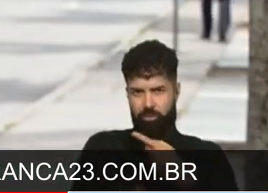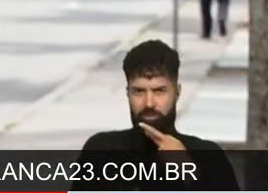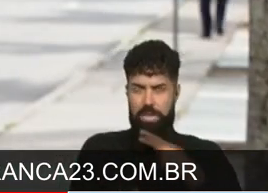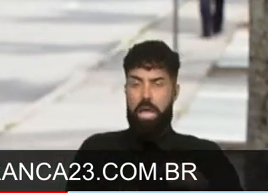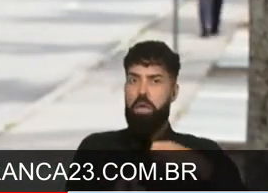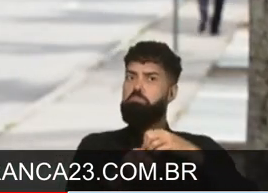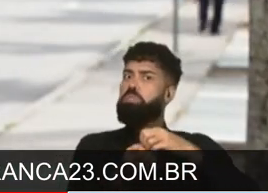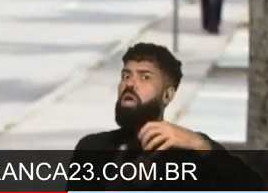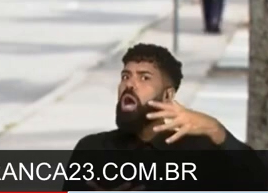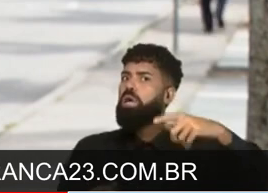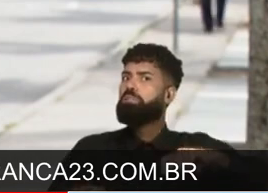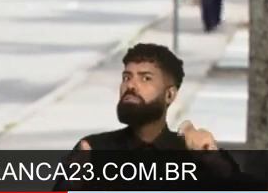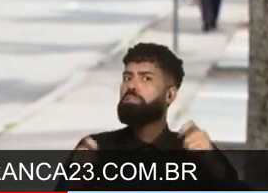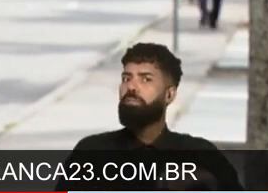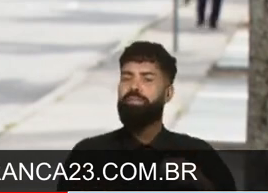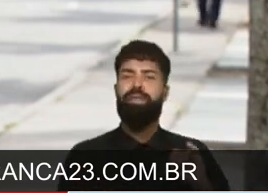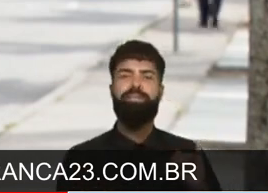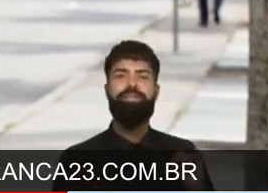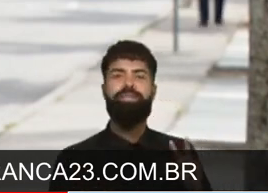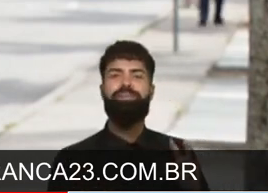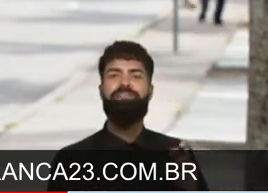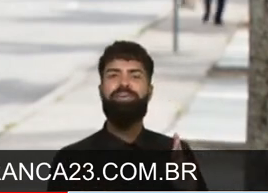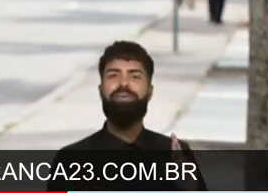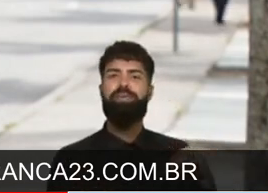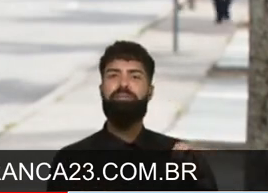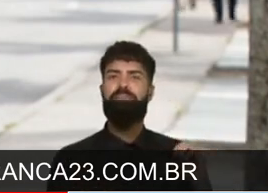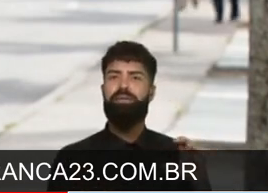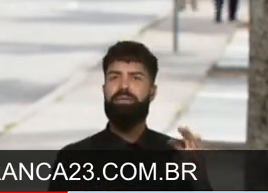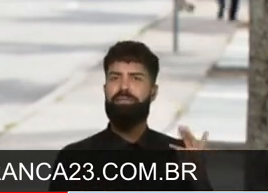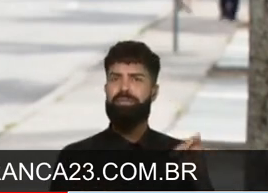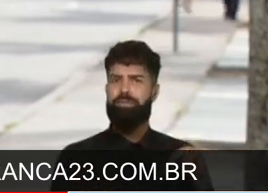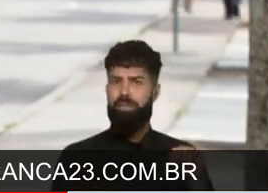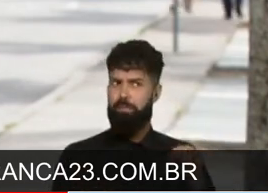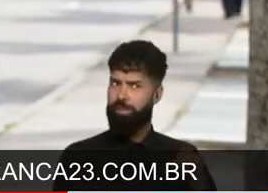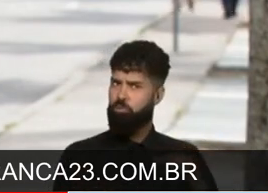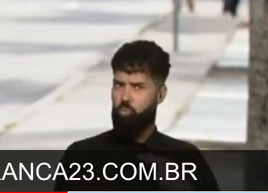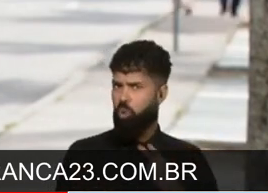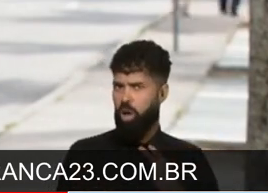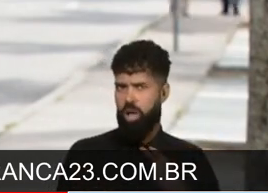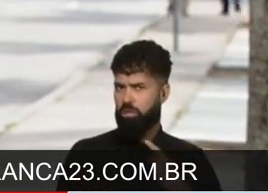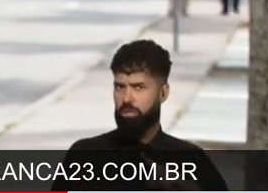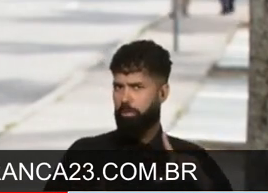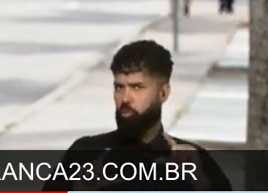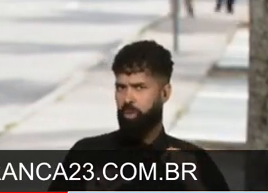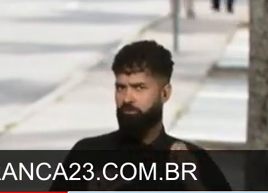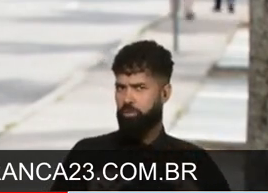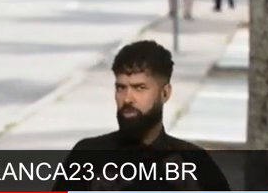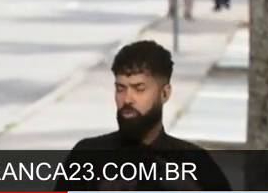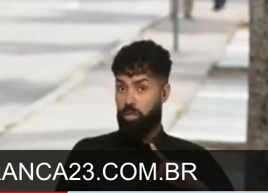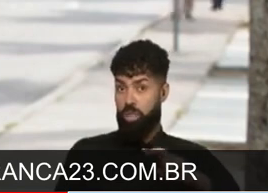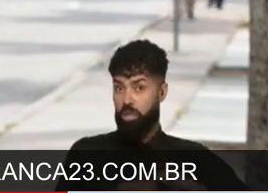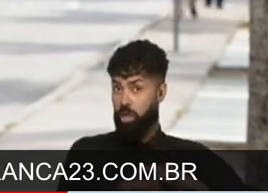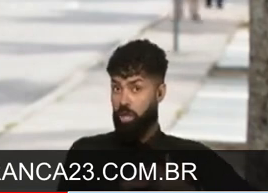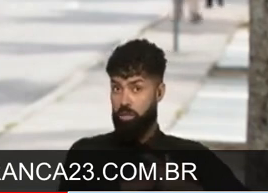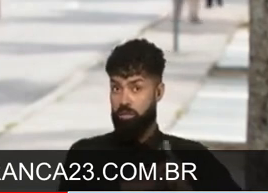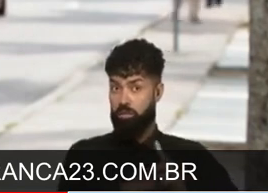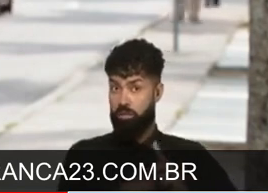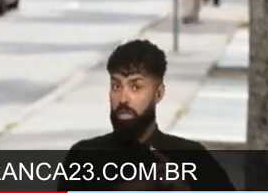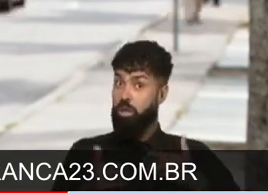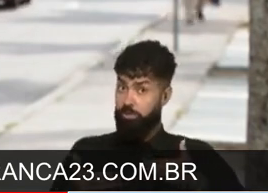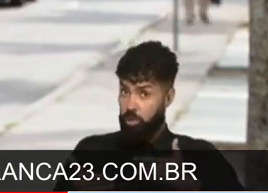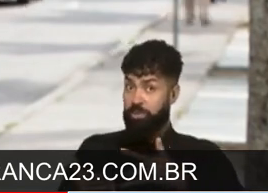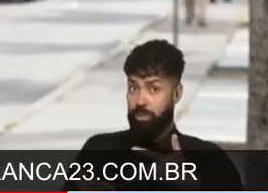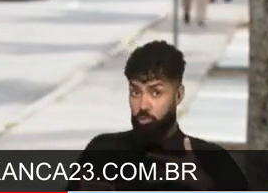como milagroso é a ivermectina. Mas ela não é capaz de reduzir a carga viral da dengue. Inclusive, o Ministério da